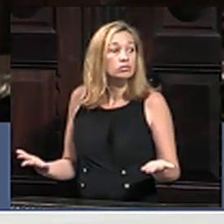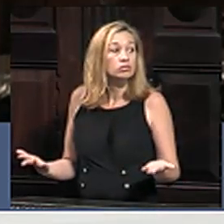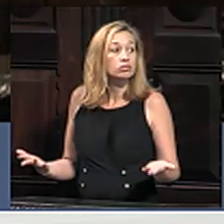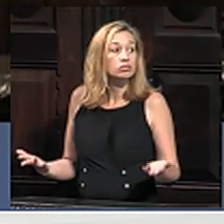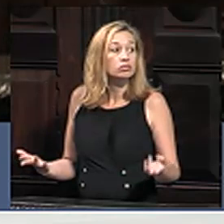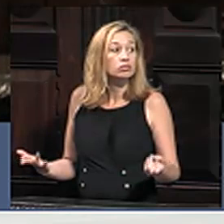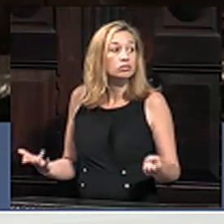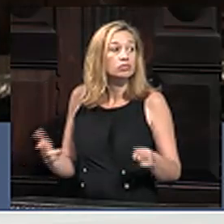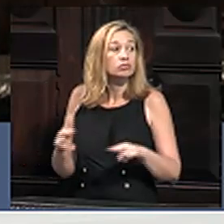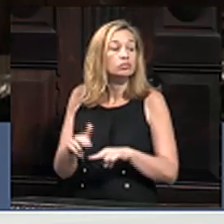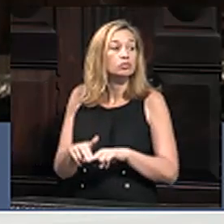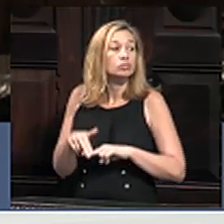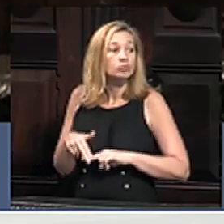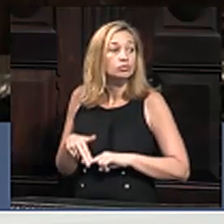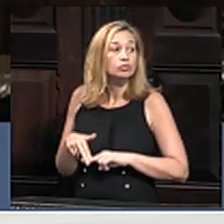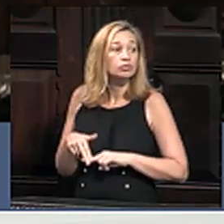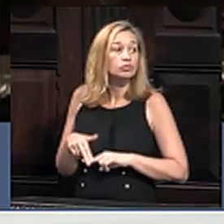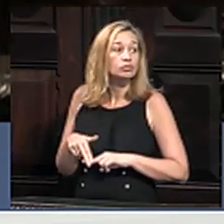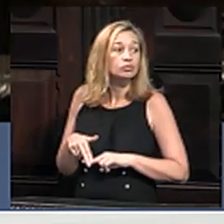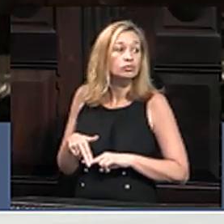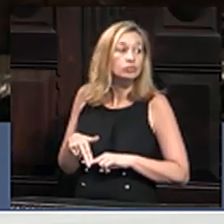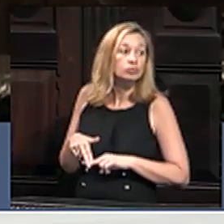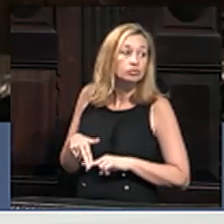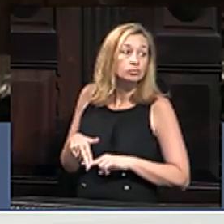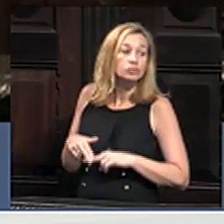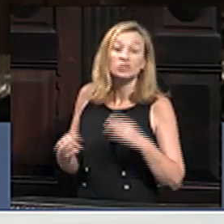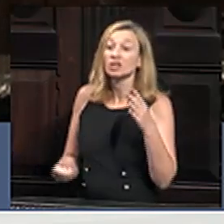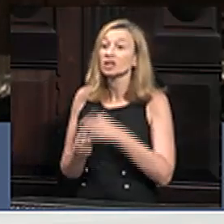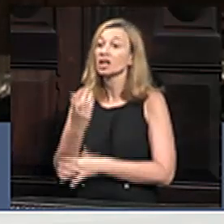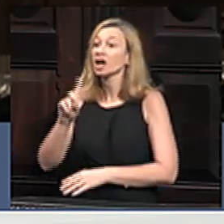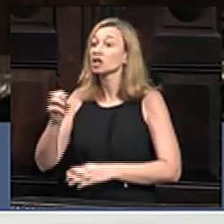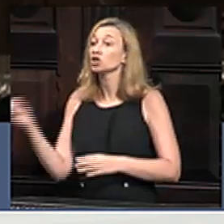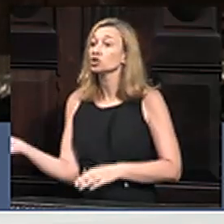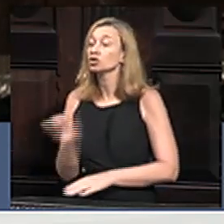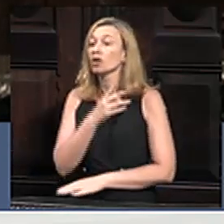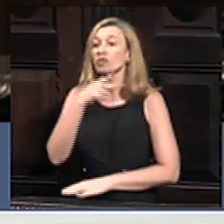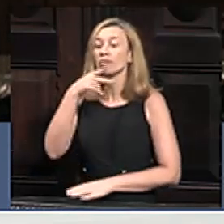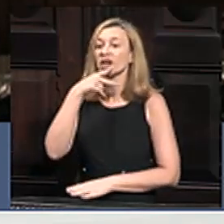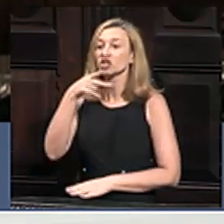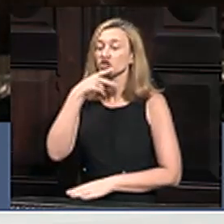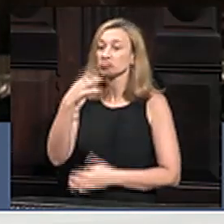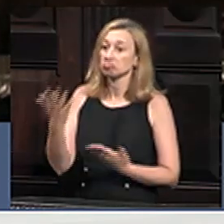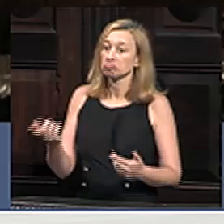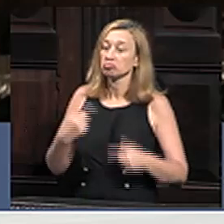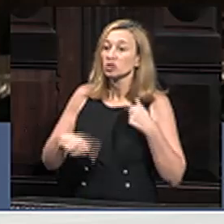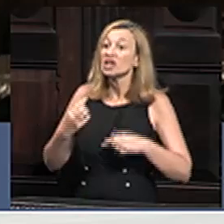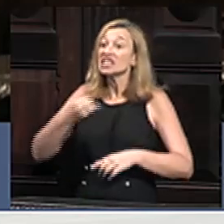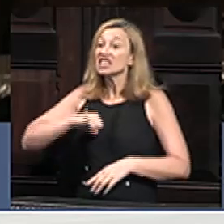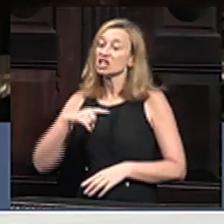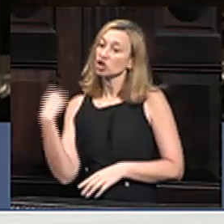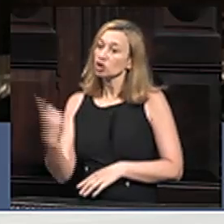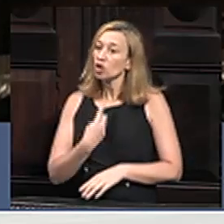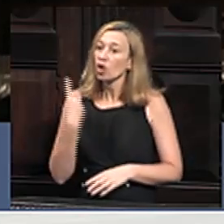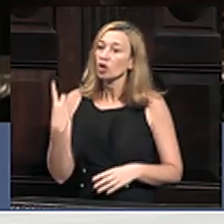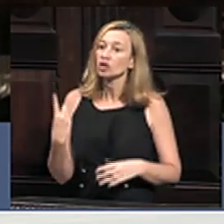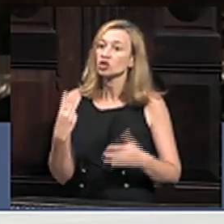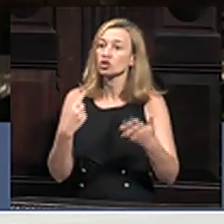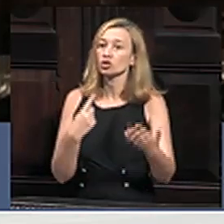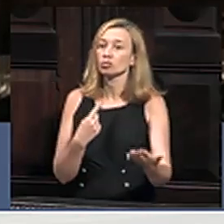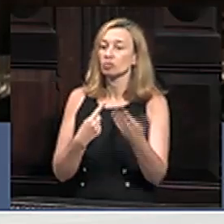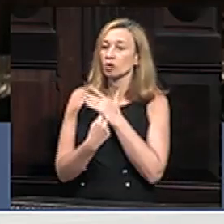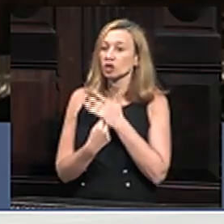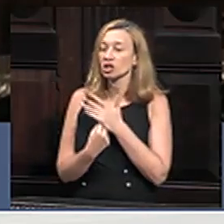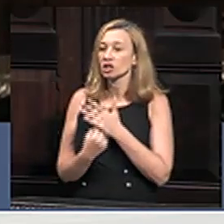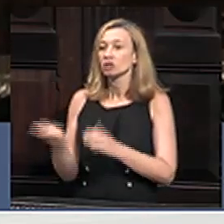da insurgência até de partidos políticos? Se nós defendemos o Estado democrático